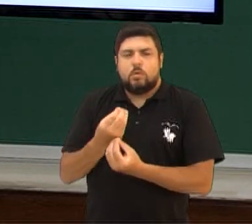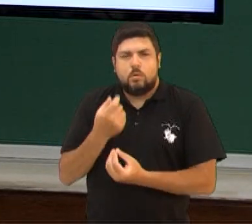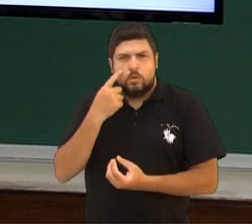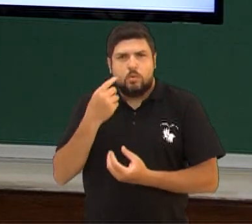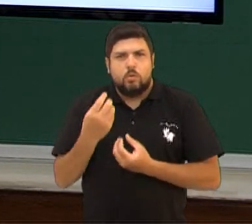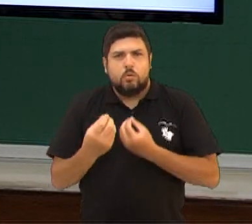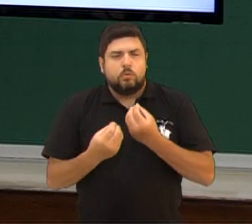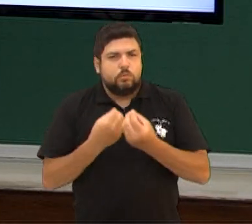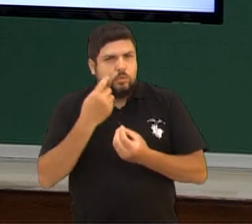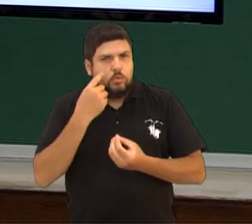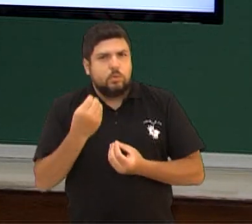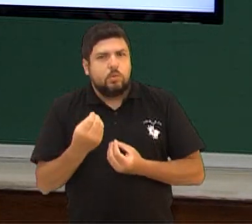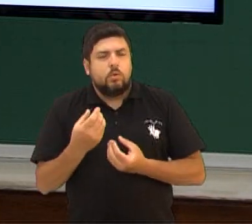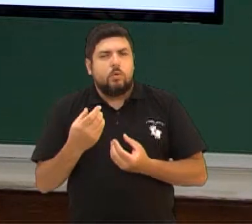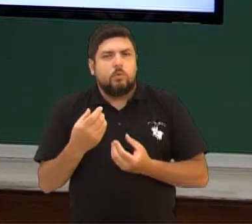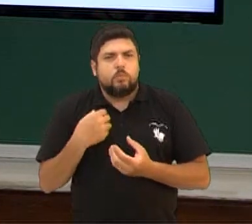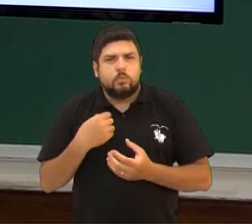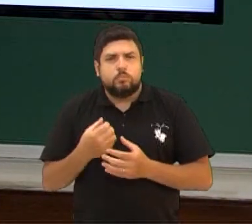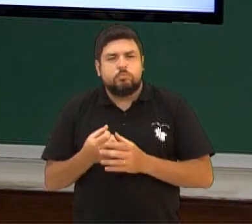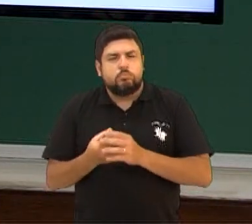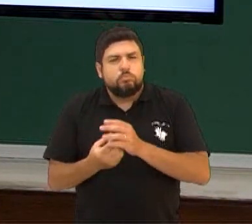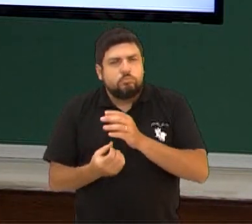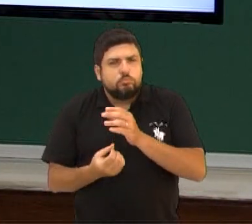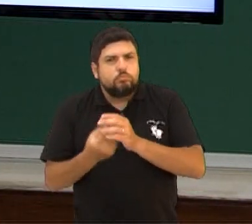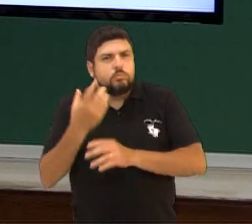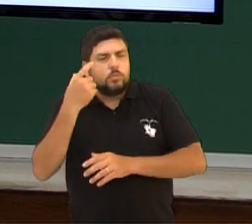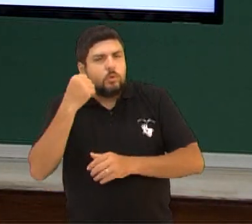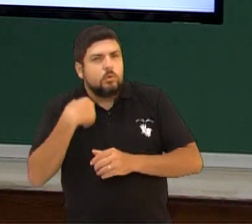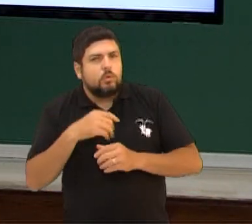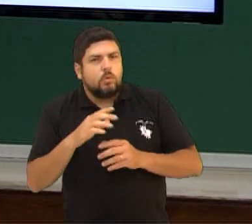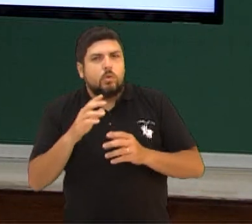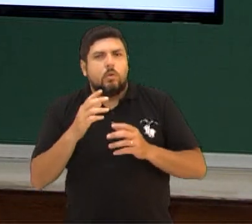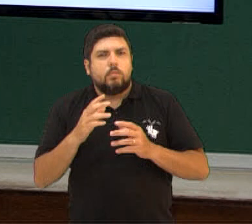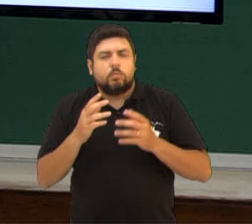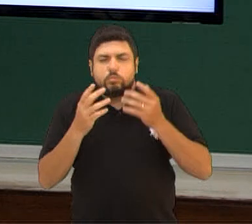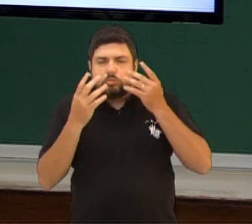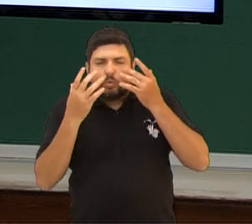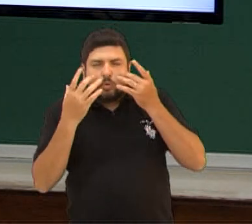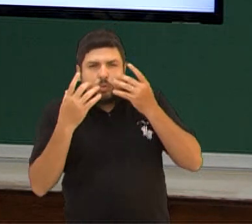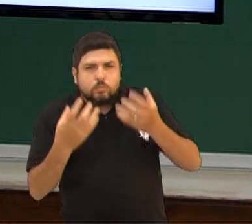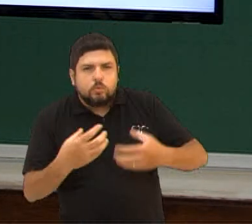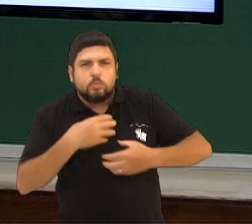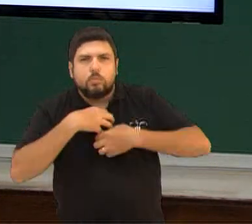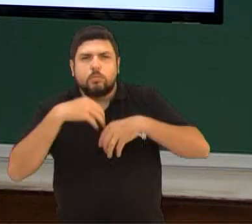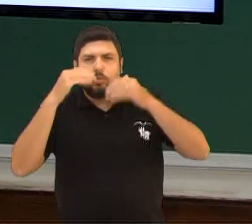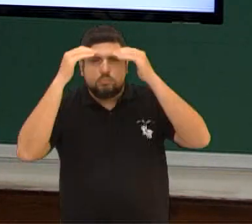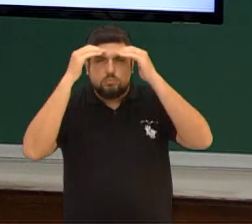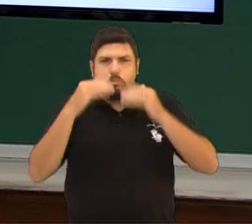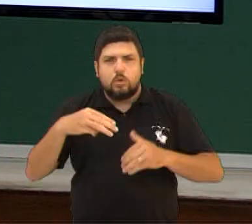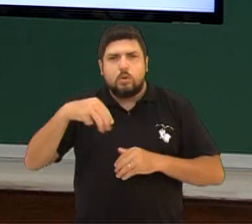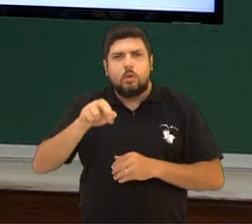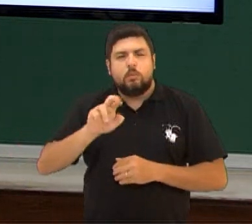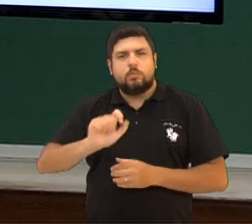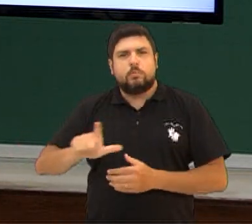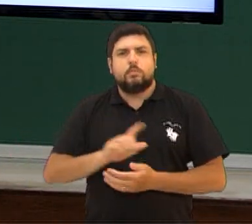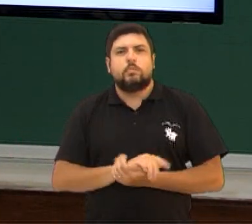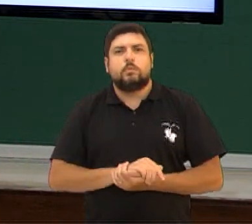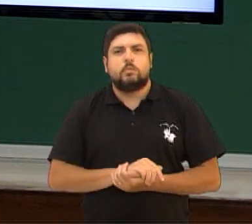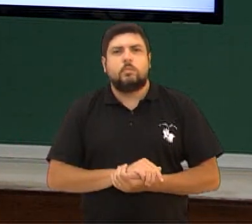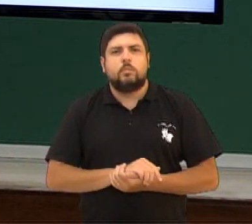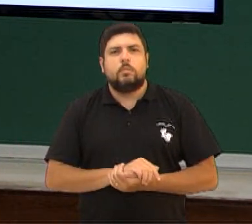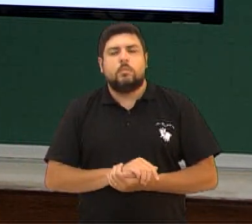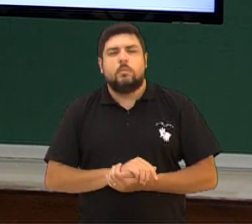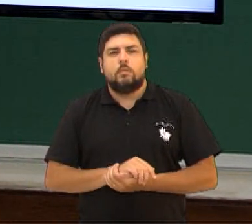e estabeleceu o teatro da tragédia como instituição moral. Por fim, o Schiller pretende o